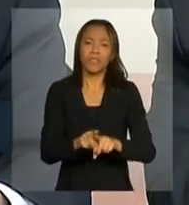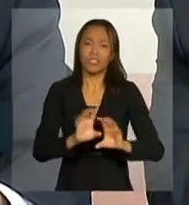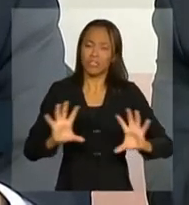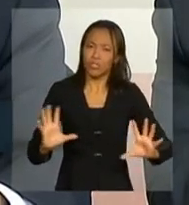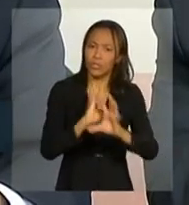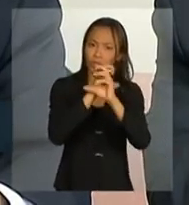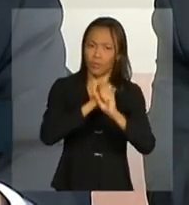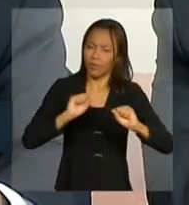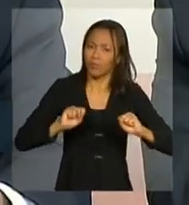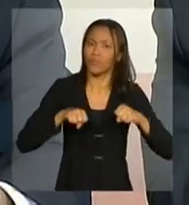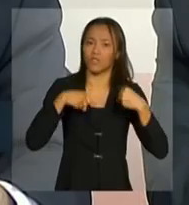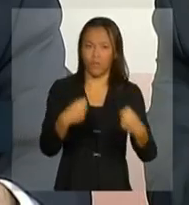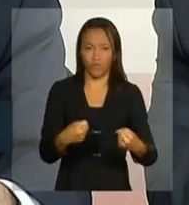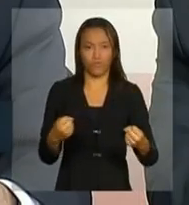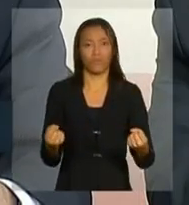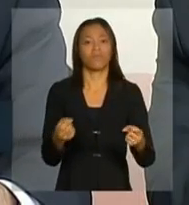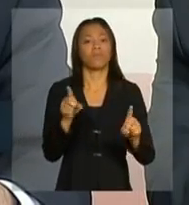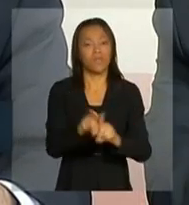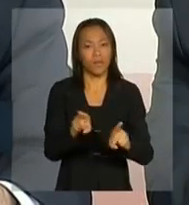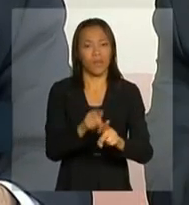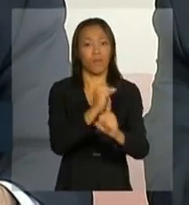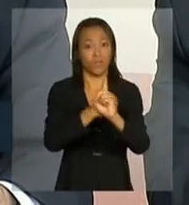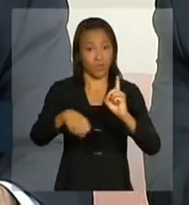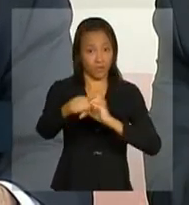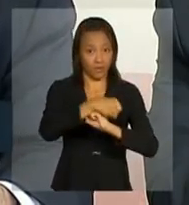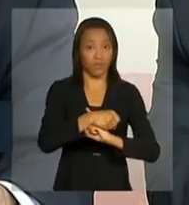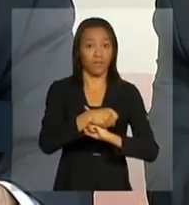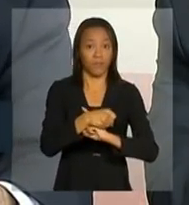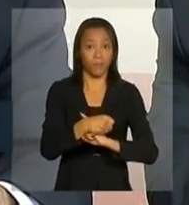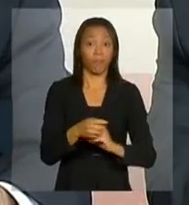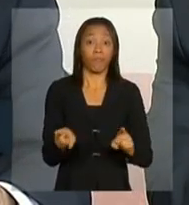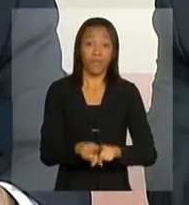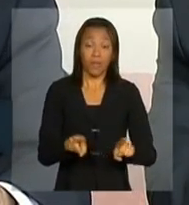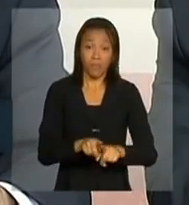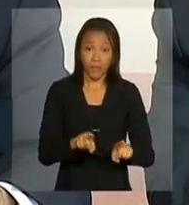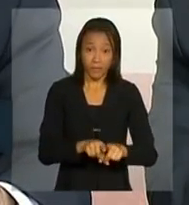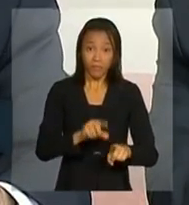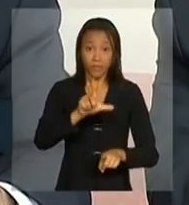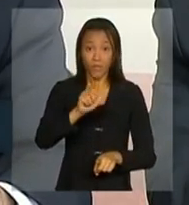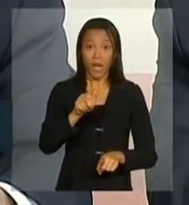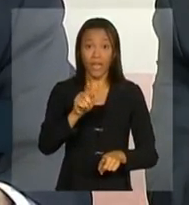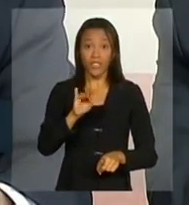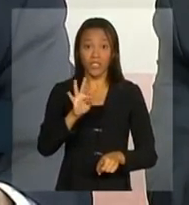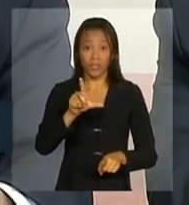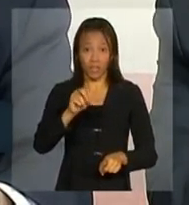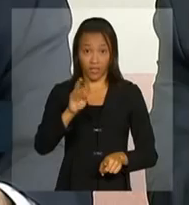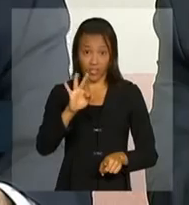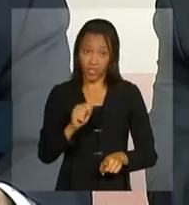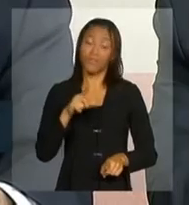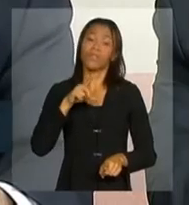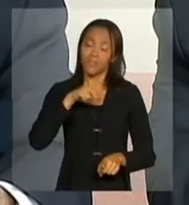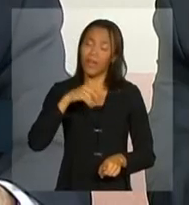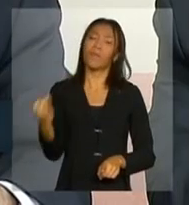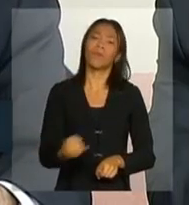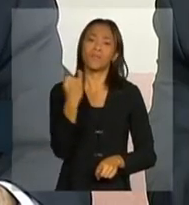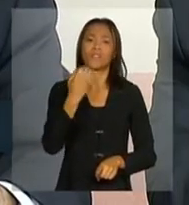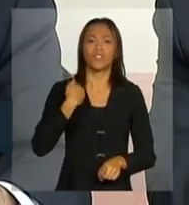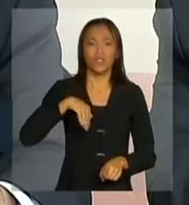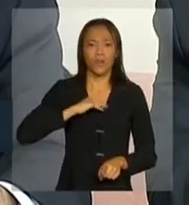esforços, como eu já disse, da sociedade civil. O legislativo também tem um papel importante e os avanços que estamos por